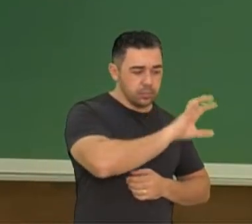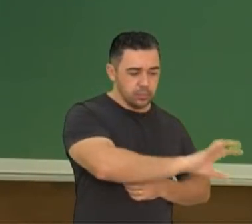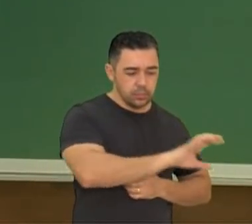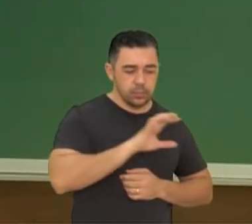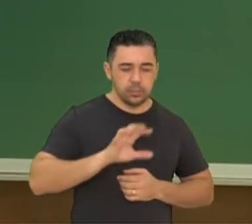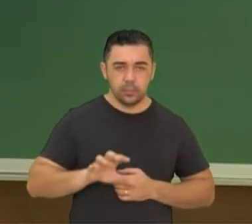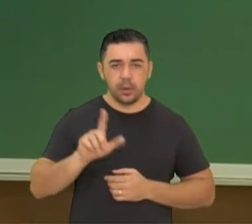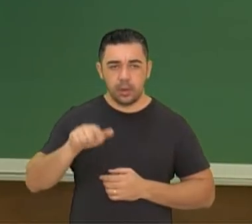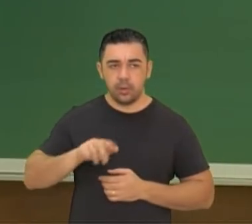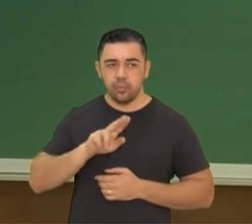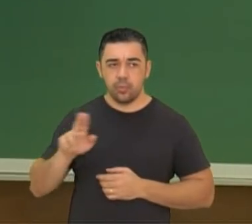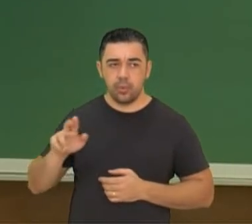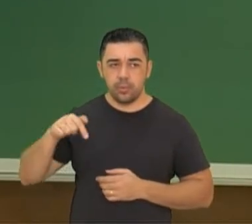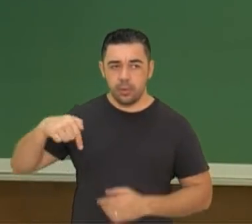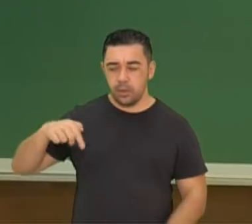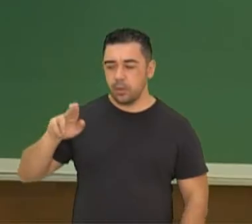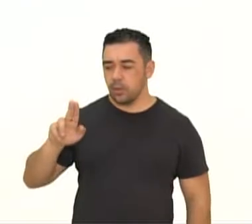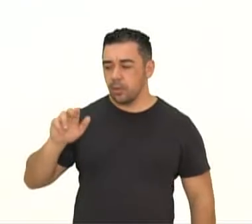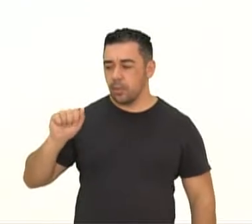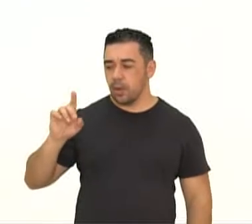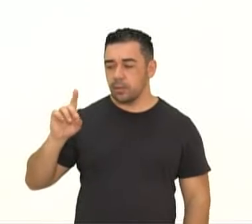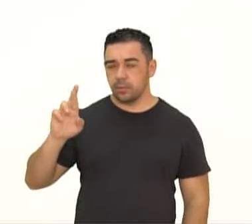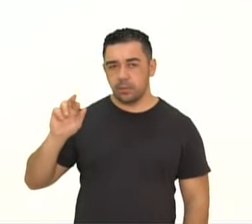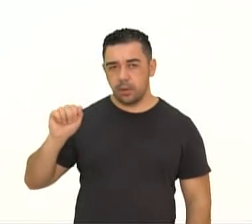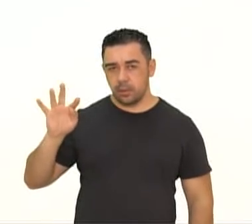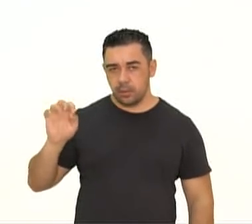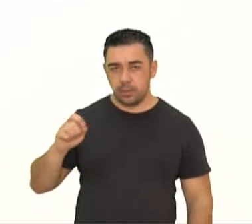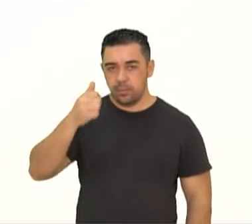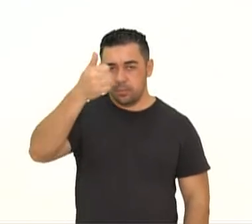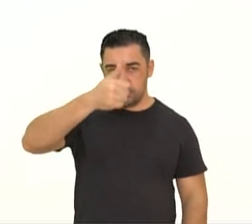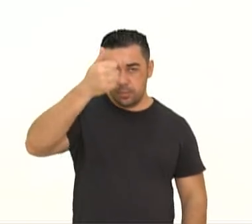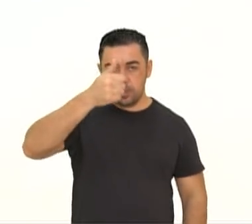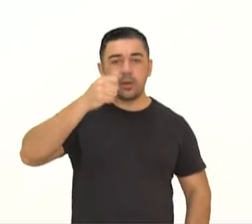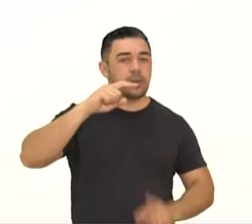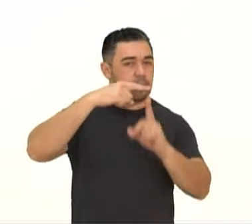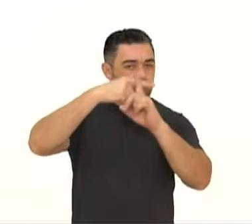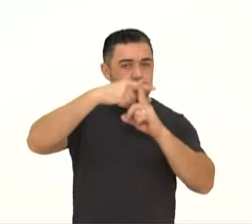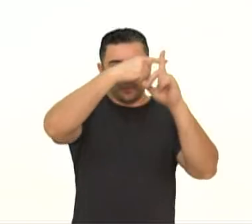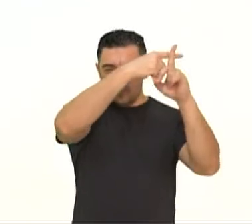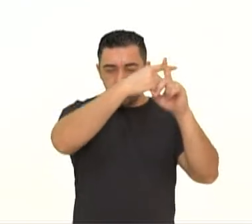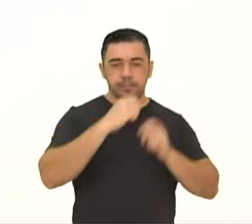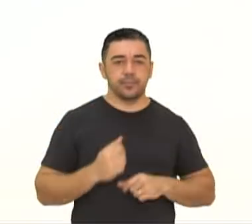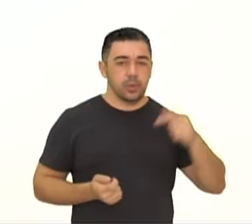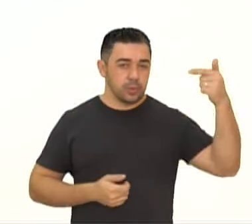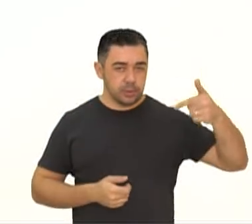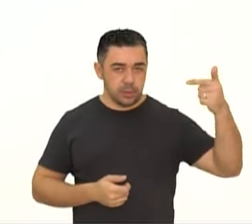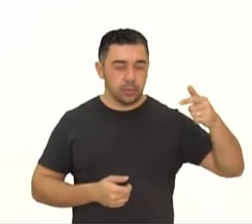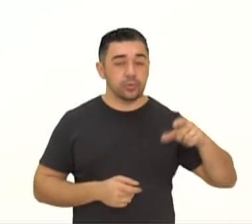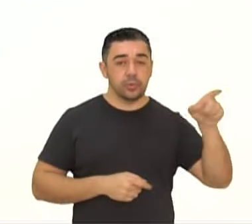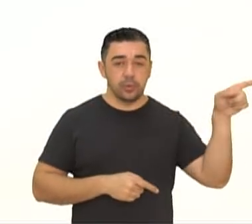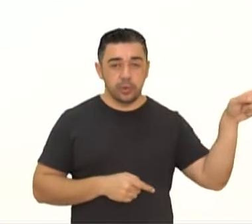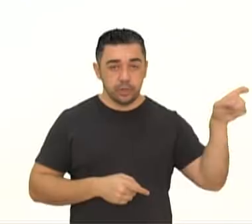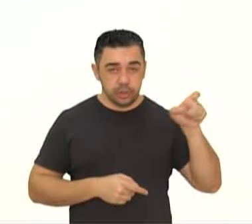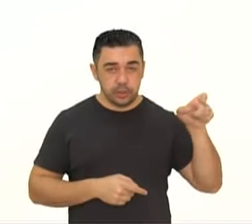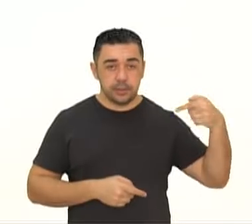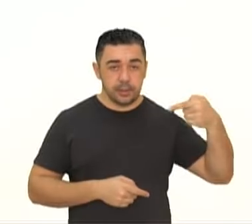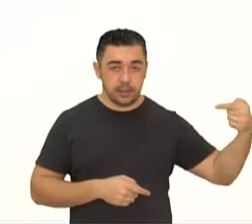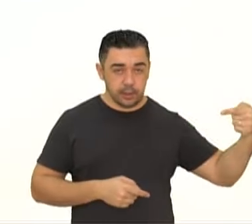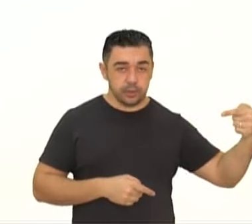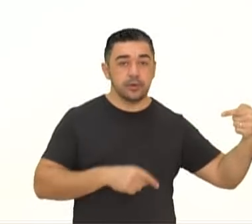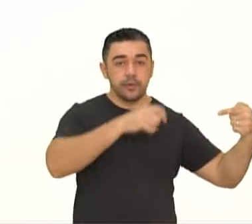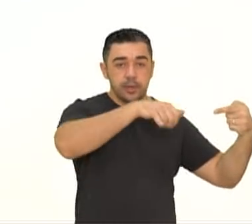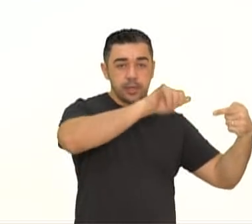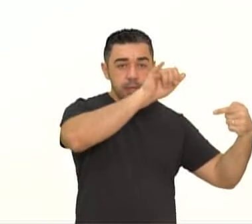já falamos disso. No primeiro quadrante, os valores de x e y são positivos. No segundo quadrante, x é negativo e y